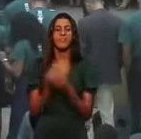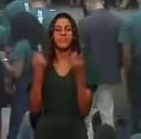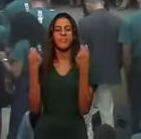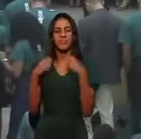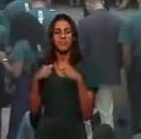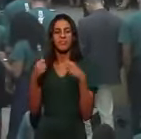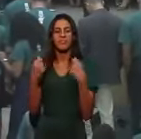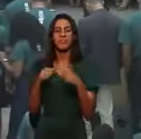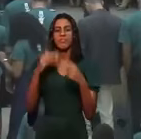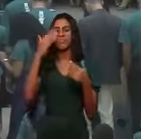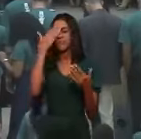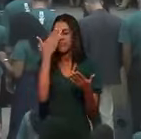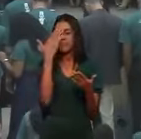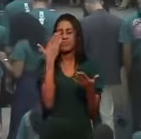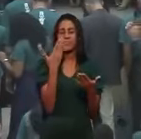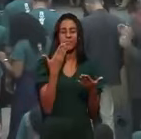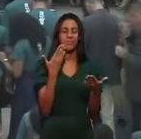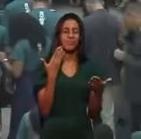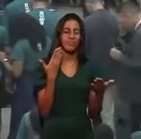infalíveis. Aleluia. Pra te